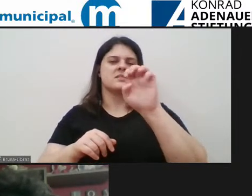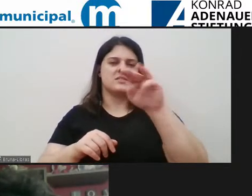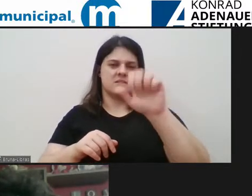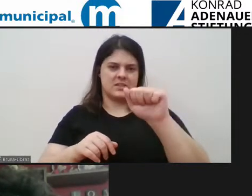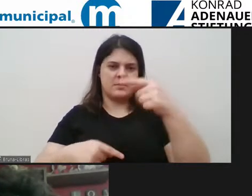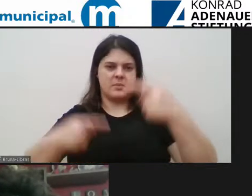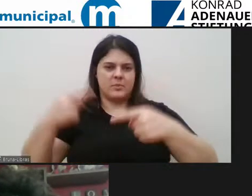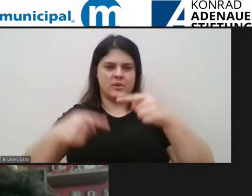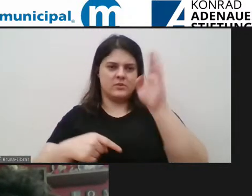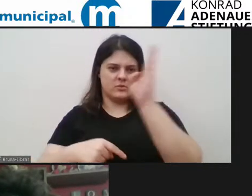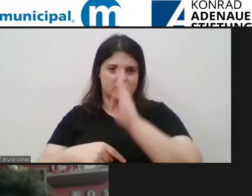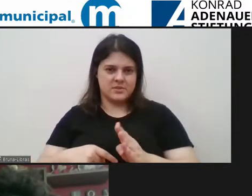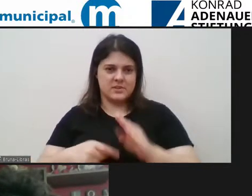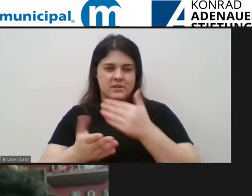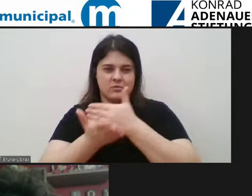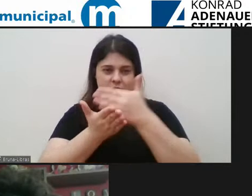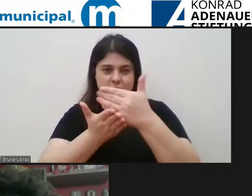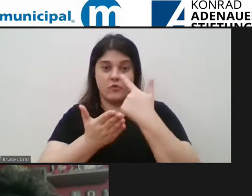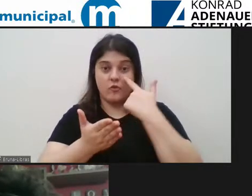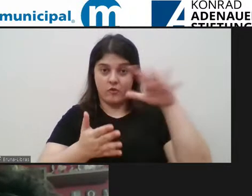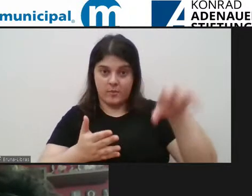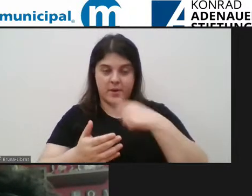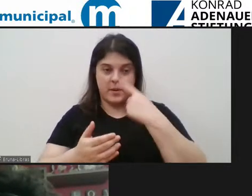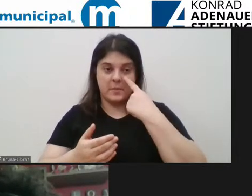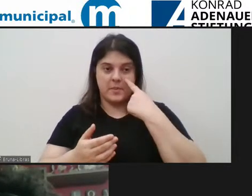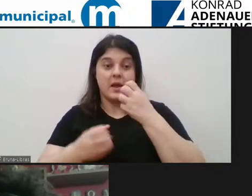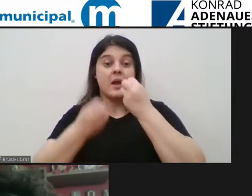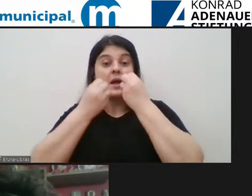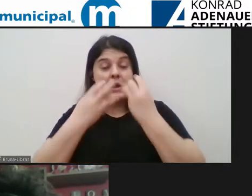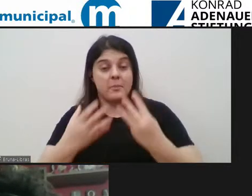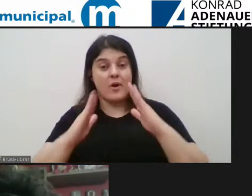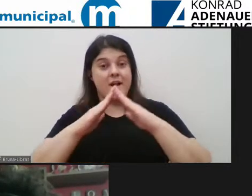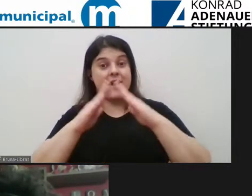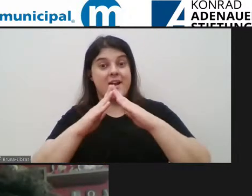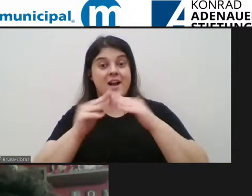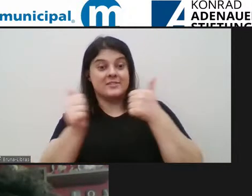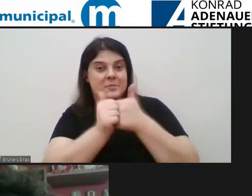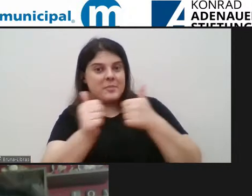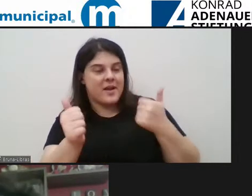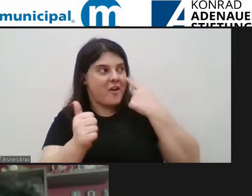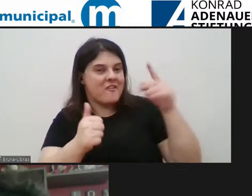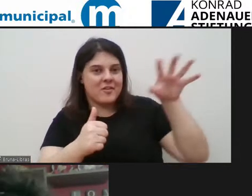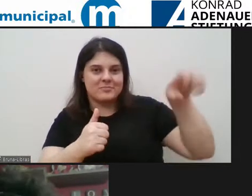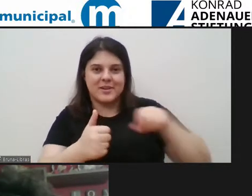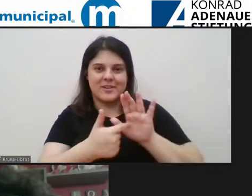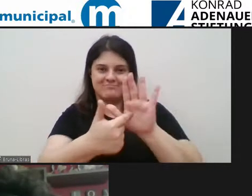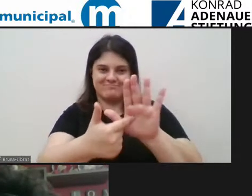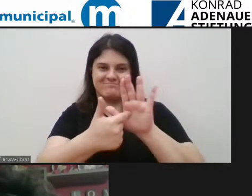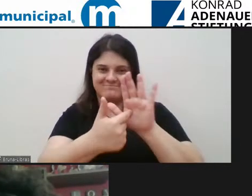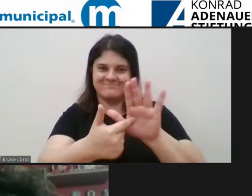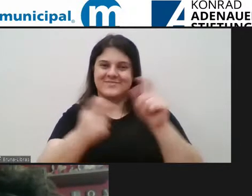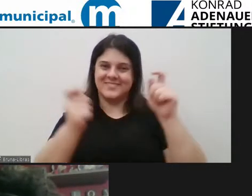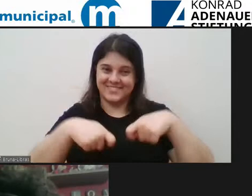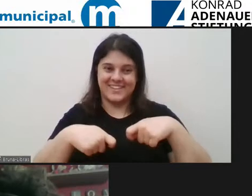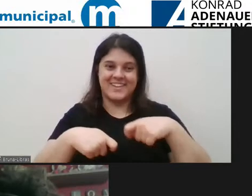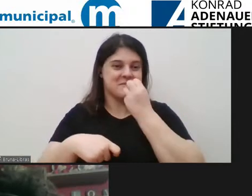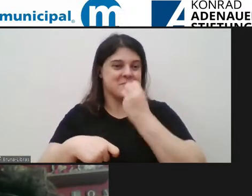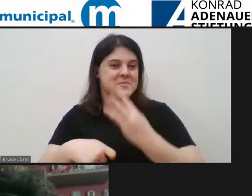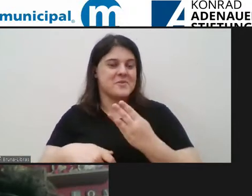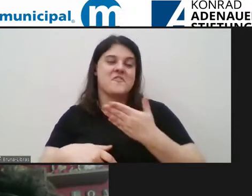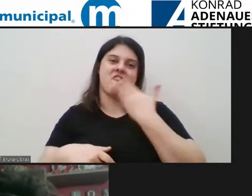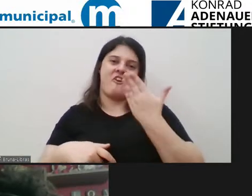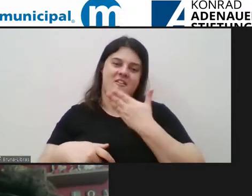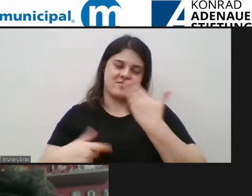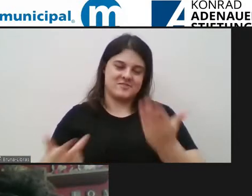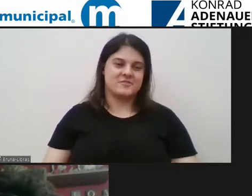eu devo ter aqui também Pera aí que eu vou pegar na biblioteca que é bom quando você tá em casa do lado da biblioteca que dá para você ir mostrando pra galera né fica